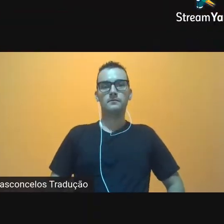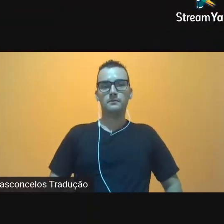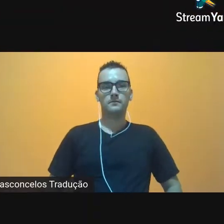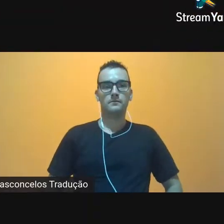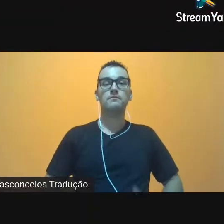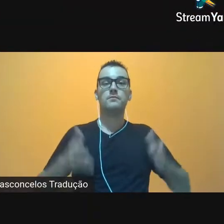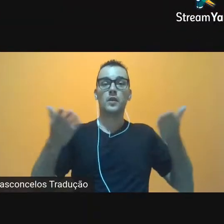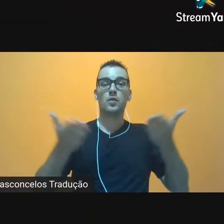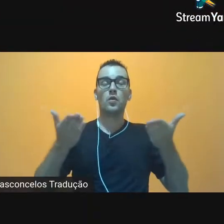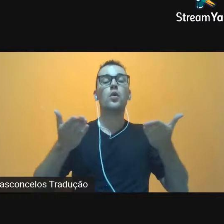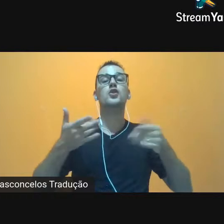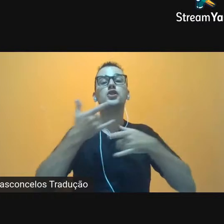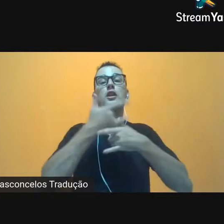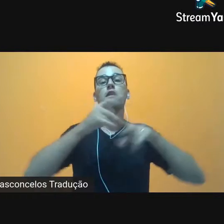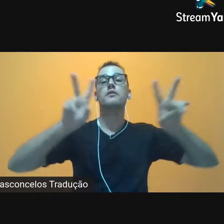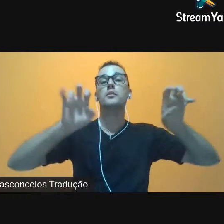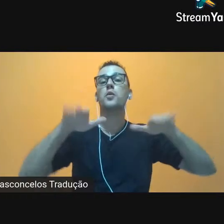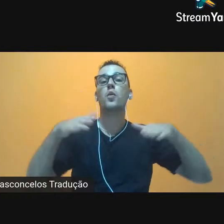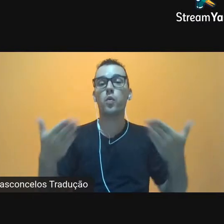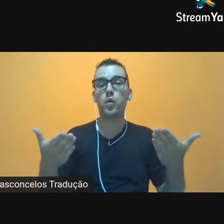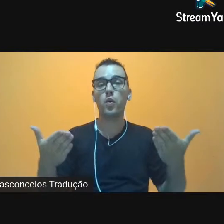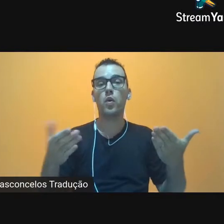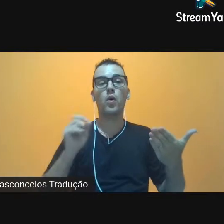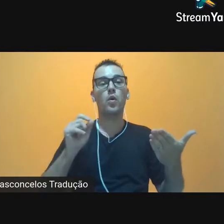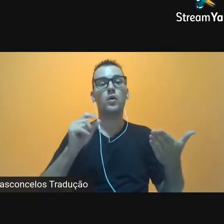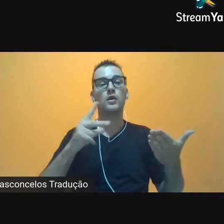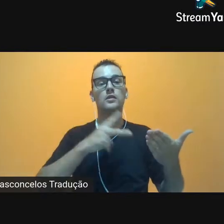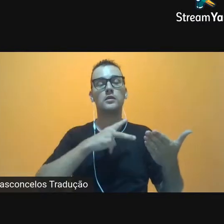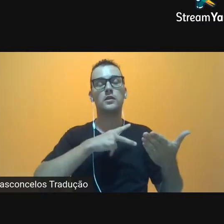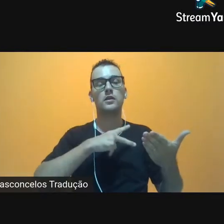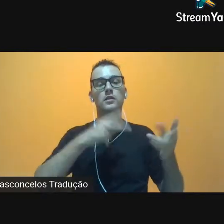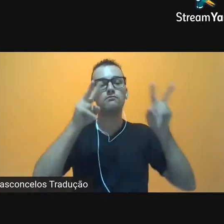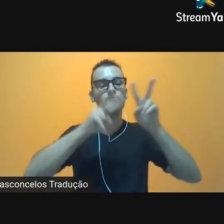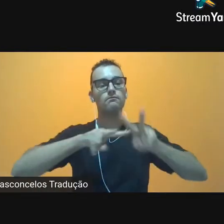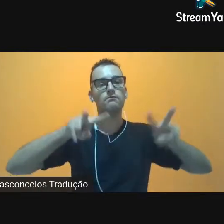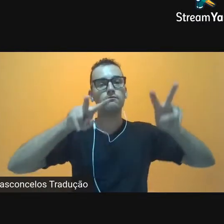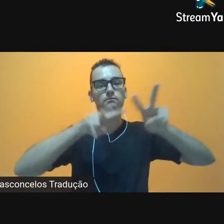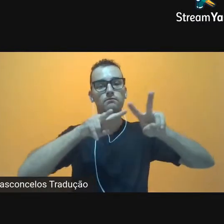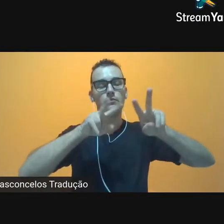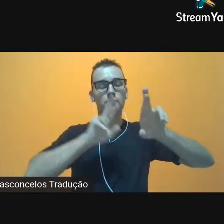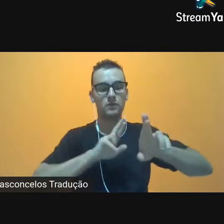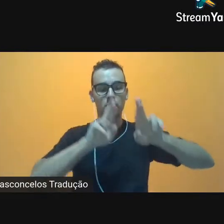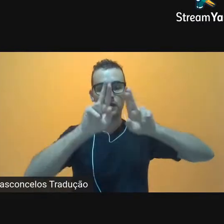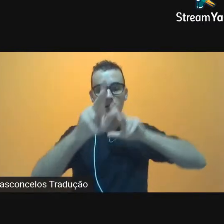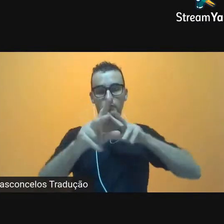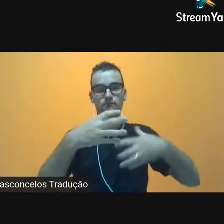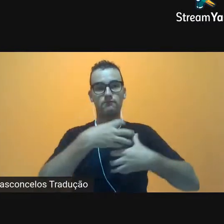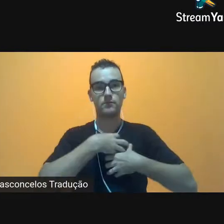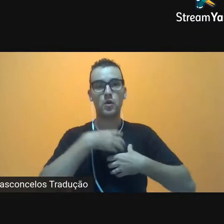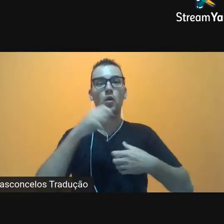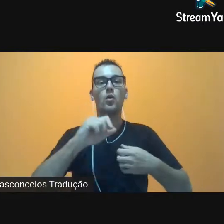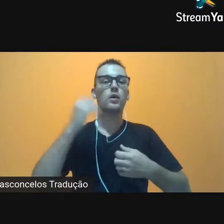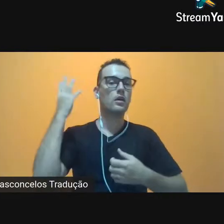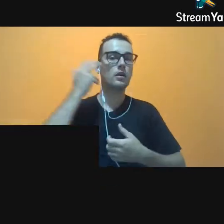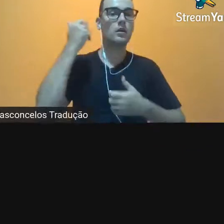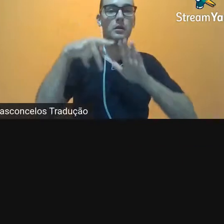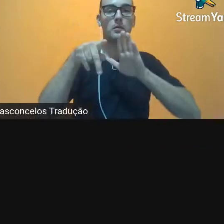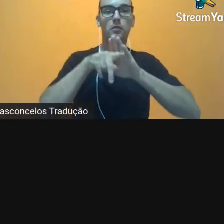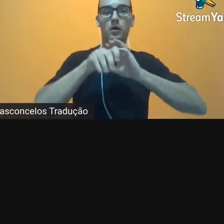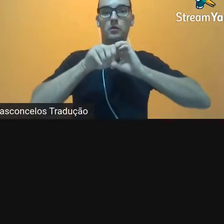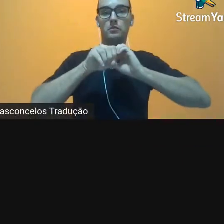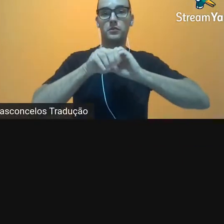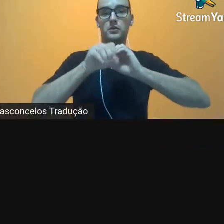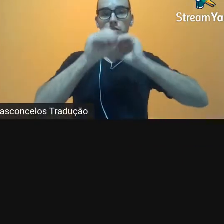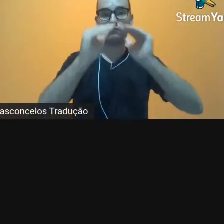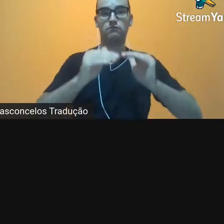Hoje, o tema da nossa live é Vendo com Outros Olhos, a audiodescrição no ensino superior à distância. Para iniciar essa